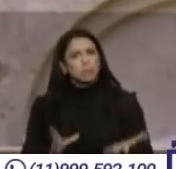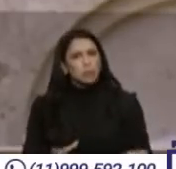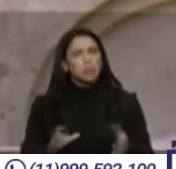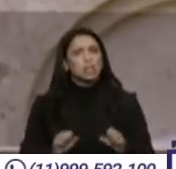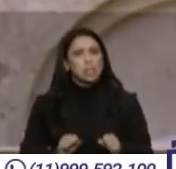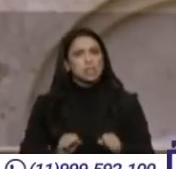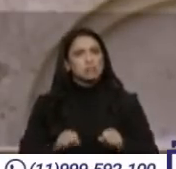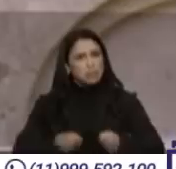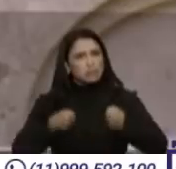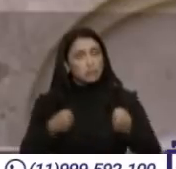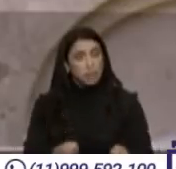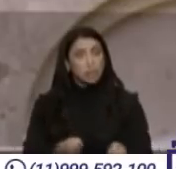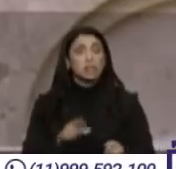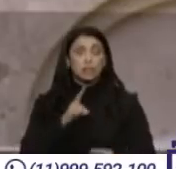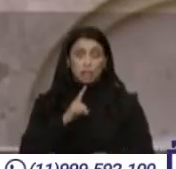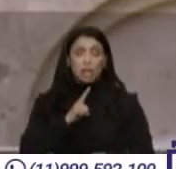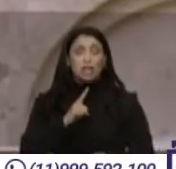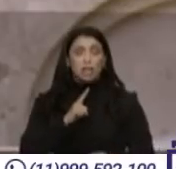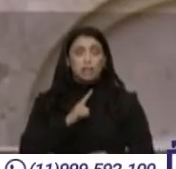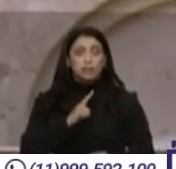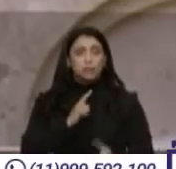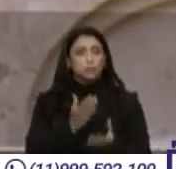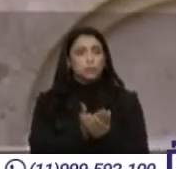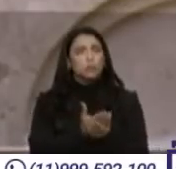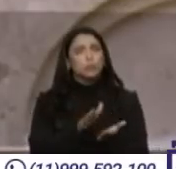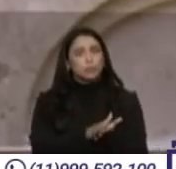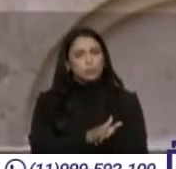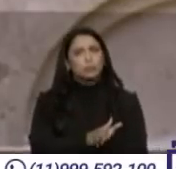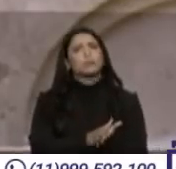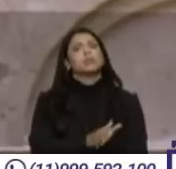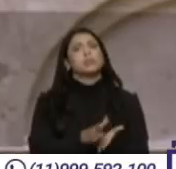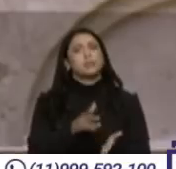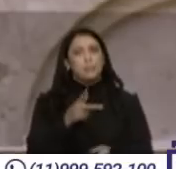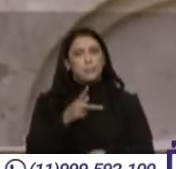exige e prevê o processo penal de índole